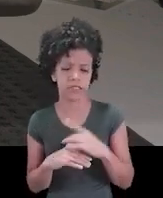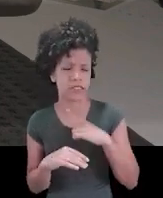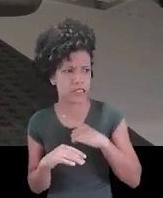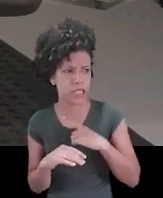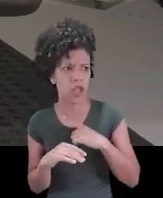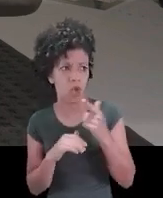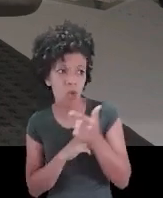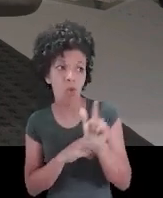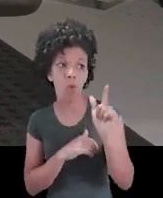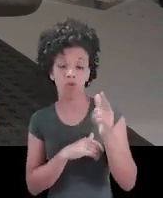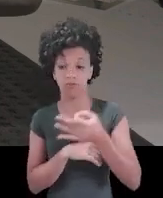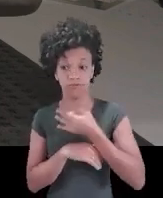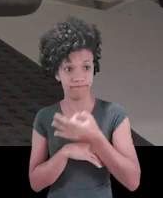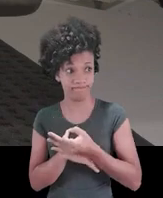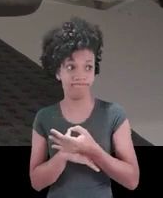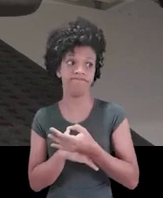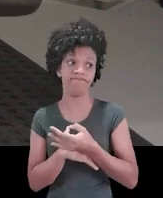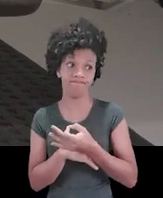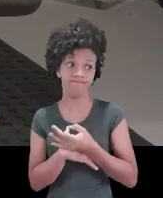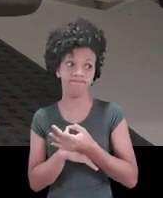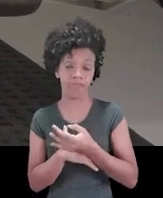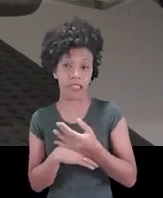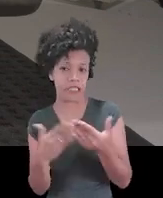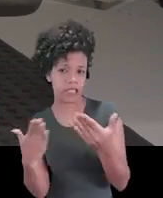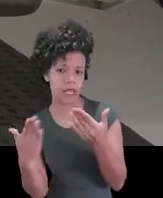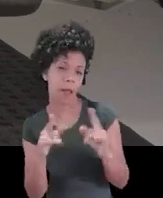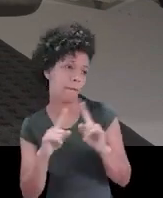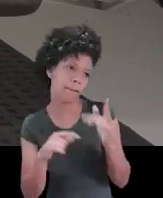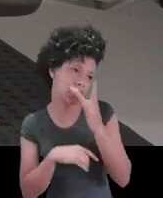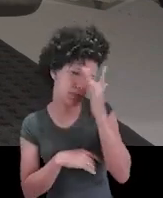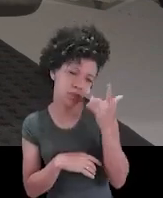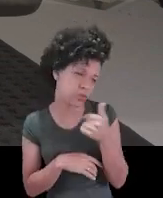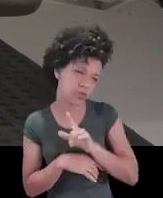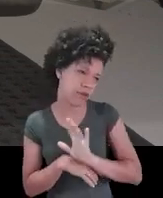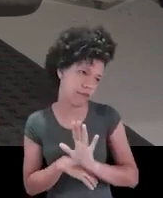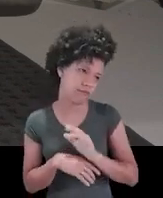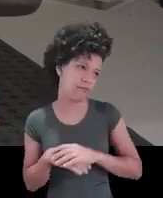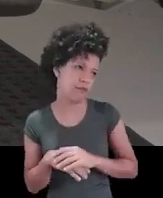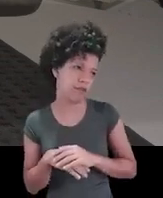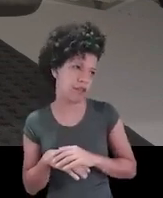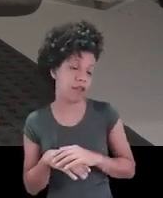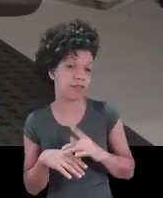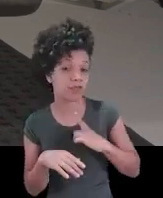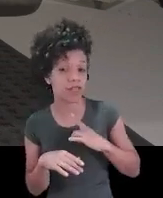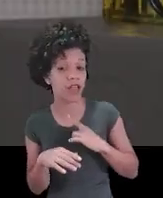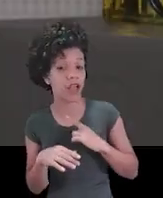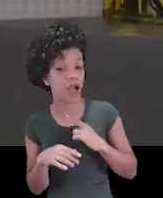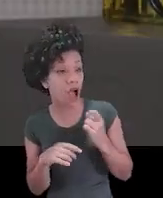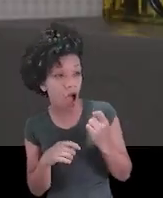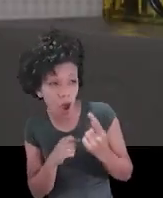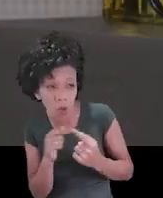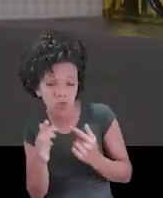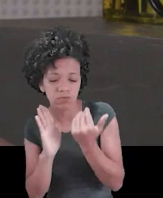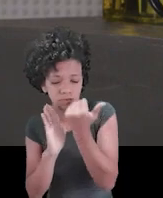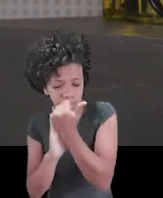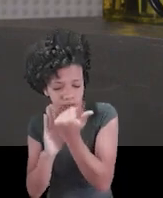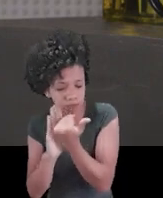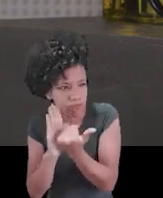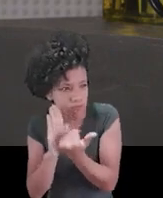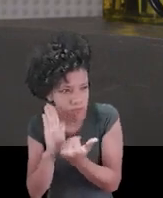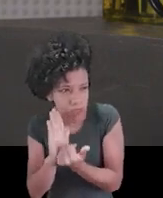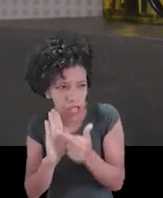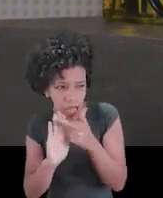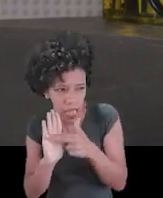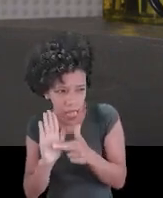o forma dá um outro peso país mas a maioria das pessoas vão sem sem então assim que seguir os determinados passos que